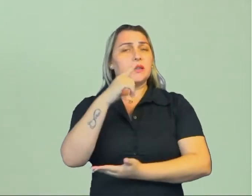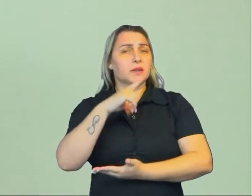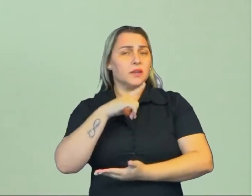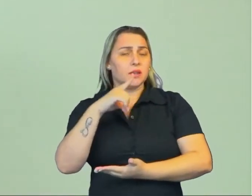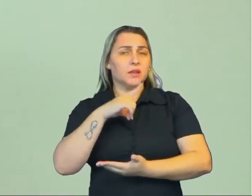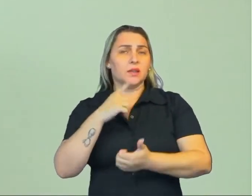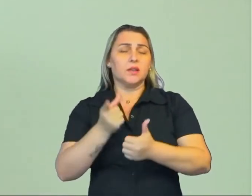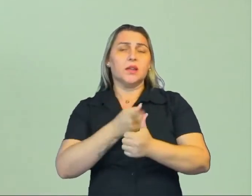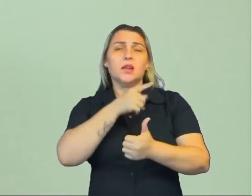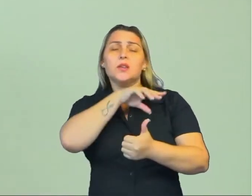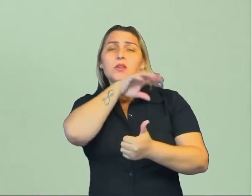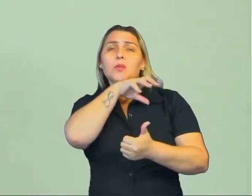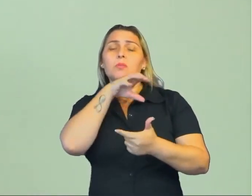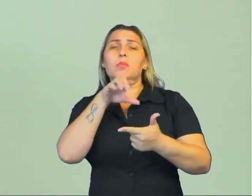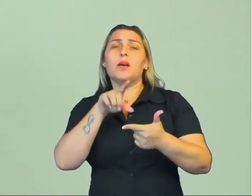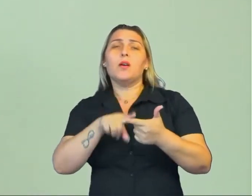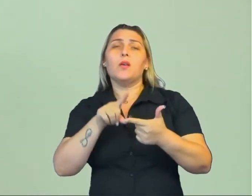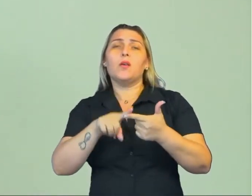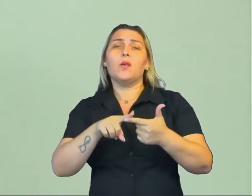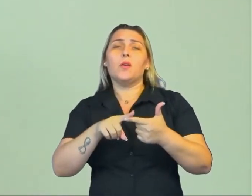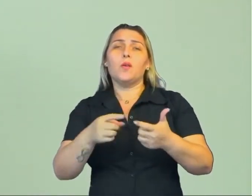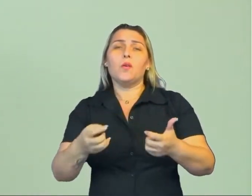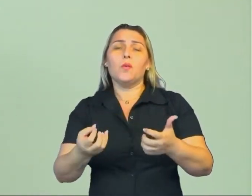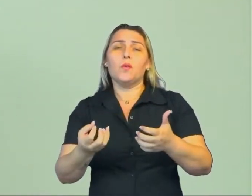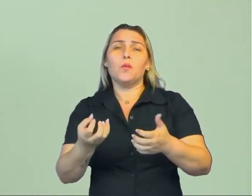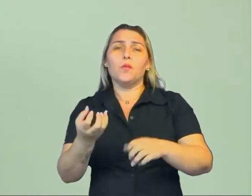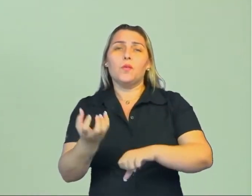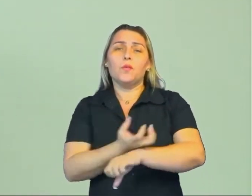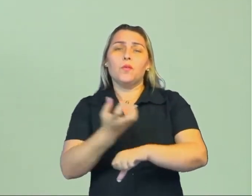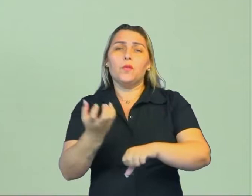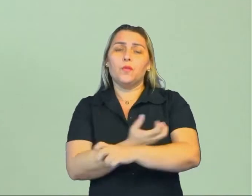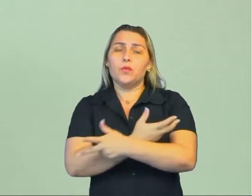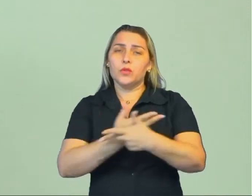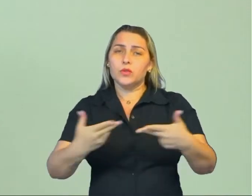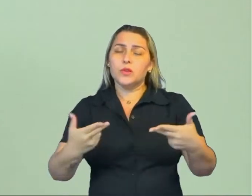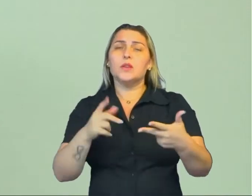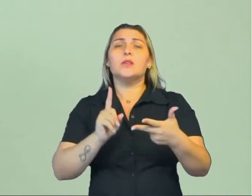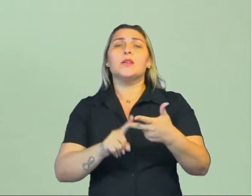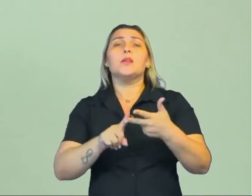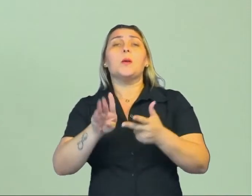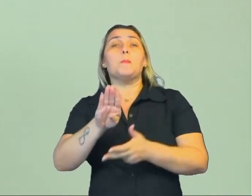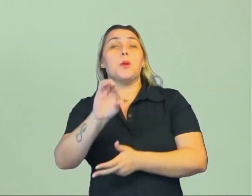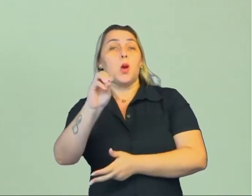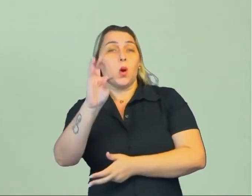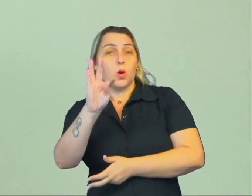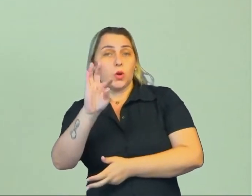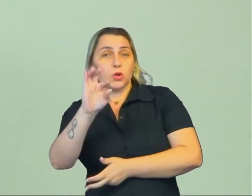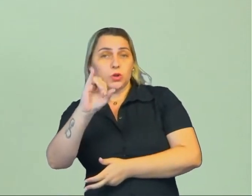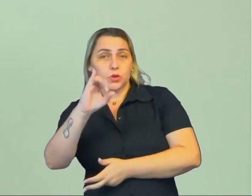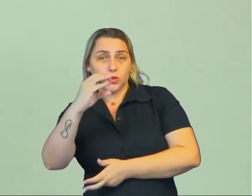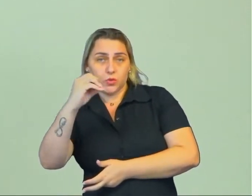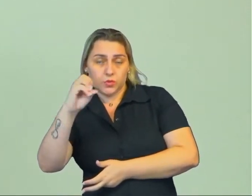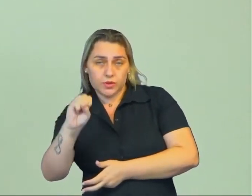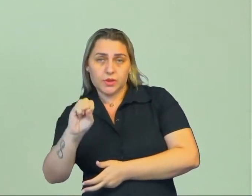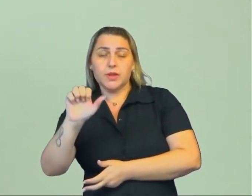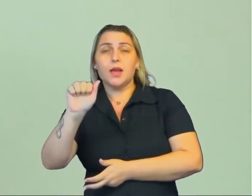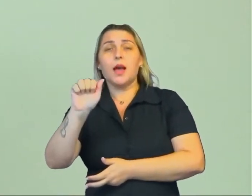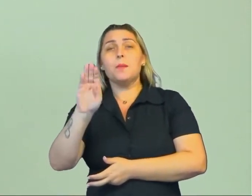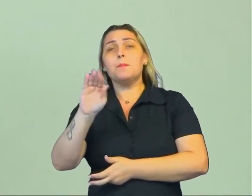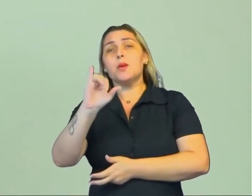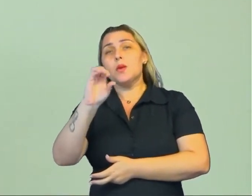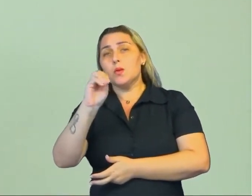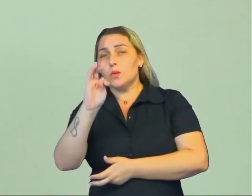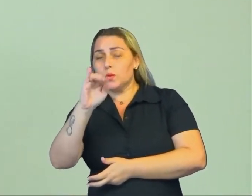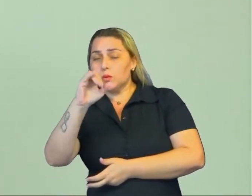tem entre animal, vegetal e também entre os seres bióticos e abióticos. O que seria isso? Seres bióticos